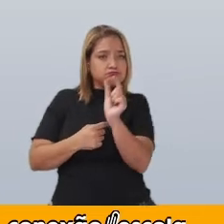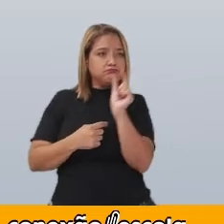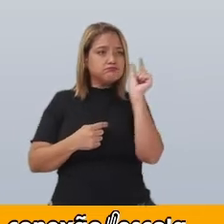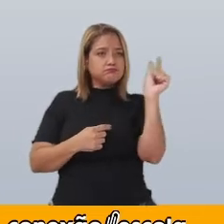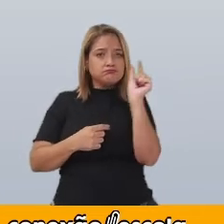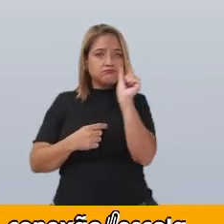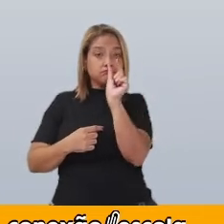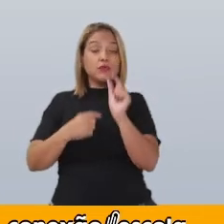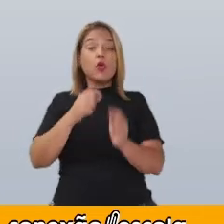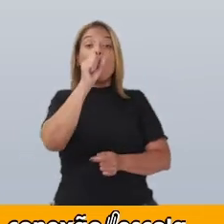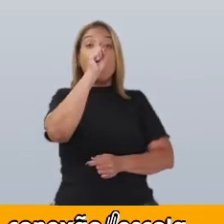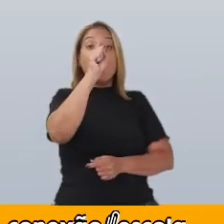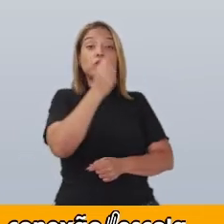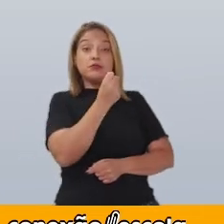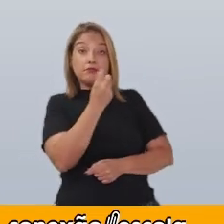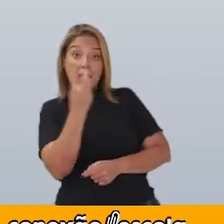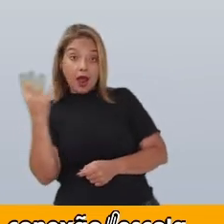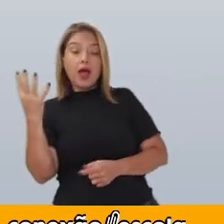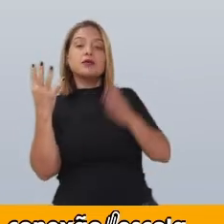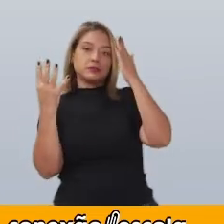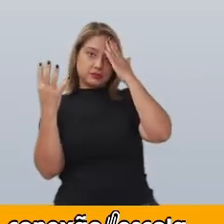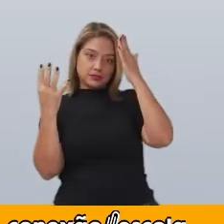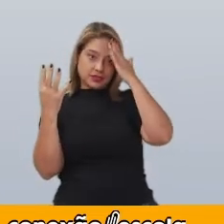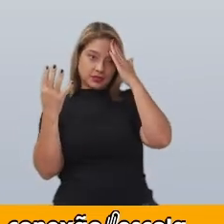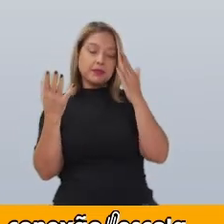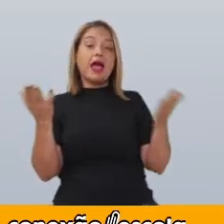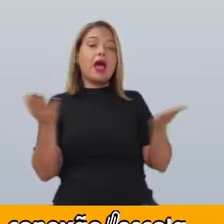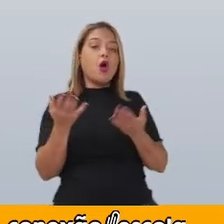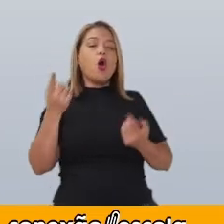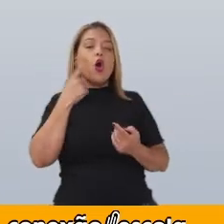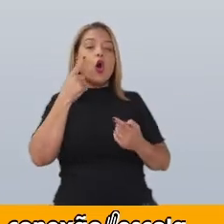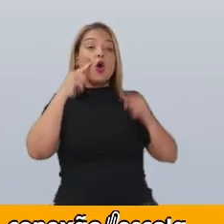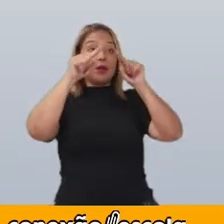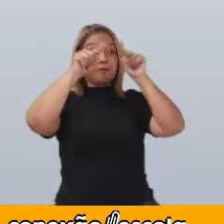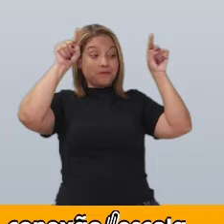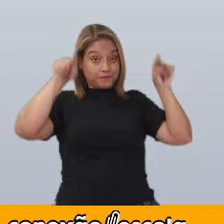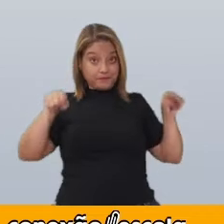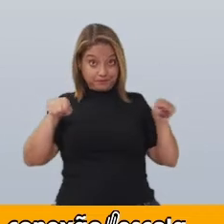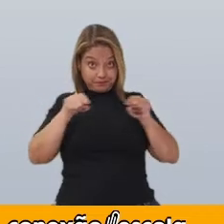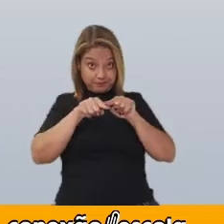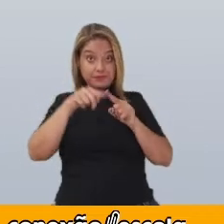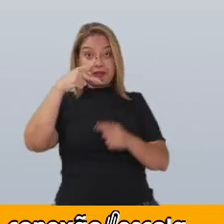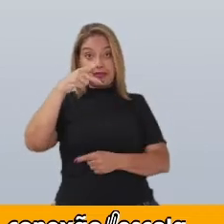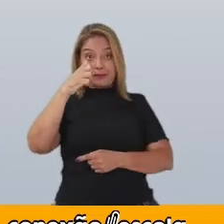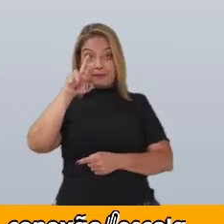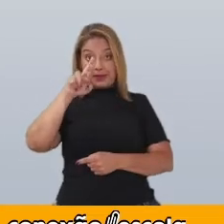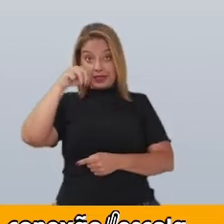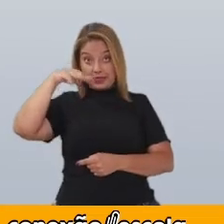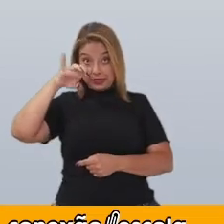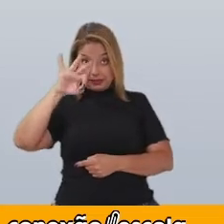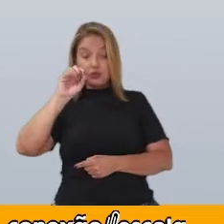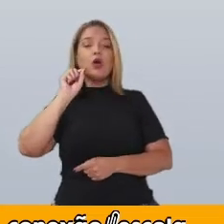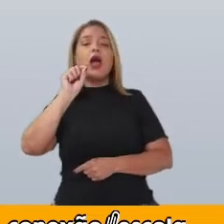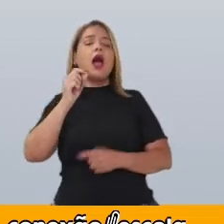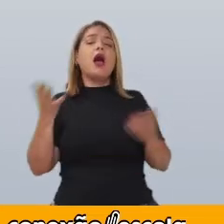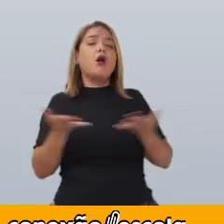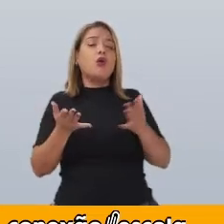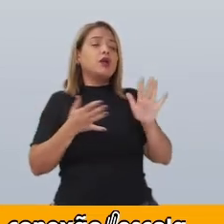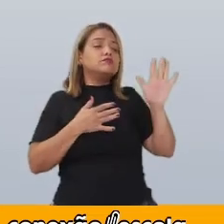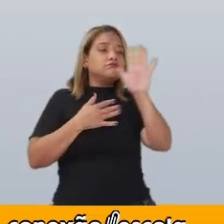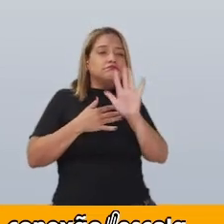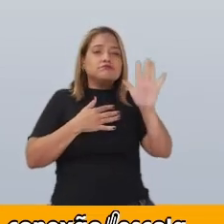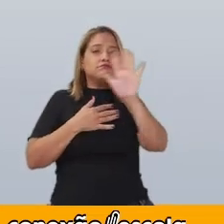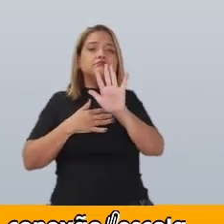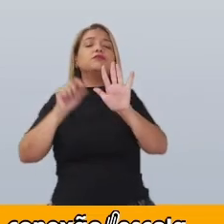para cobrir. O perímetro era o contorno, a área é a parte preenchida. Então, vamos contar.